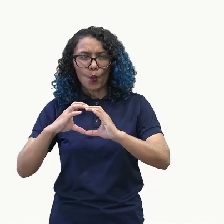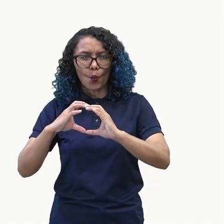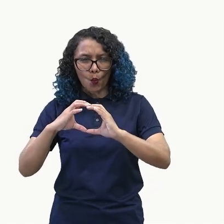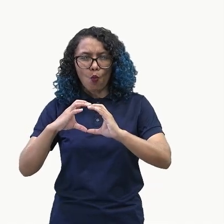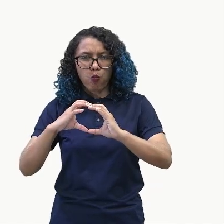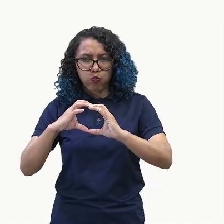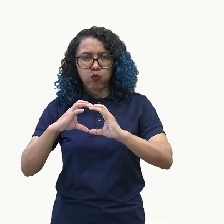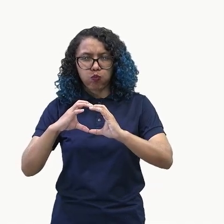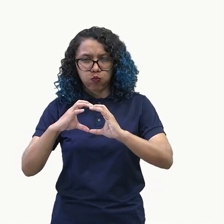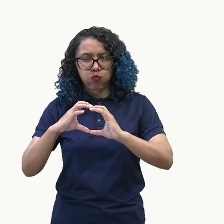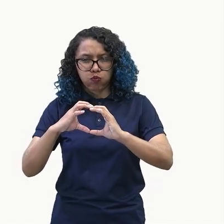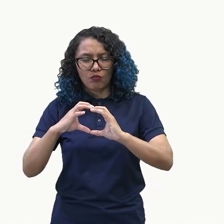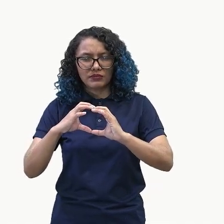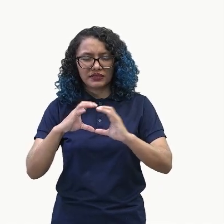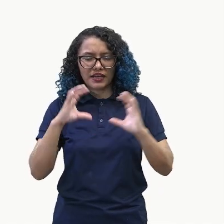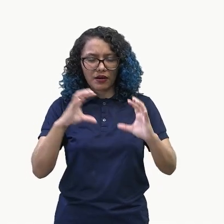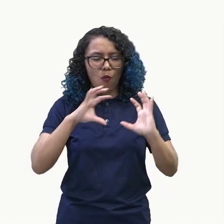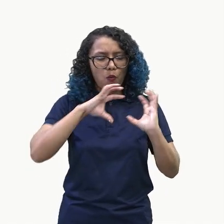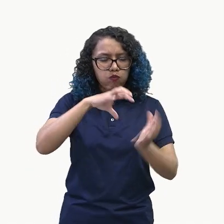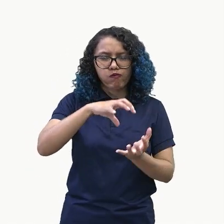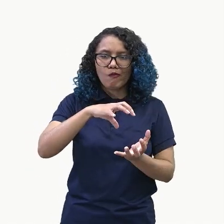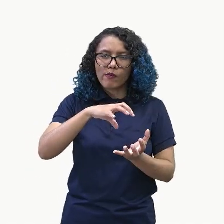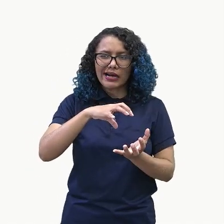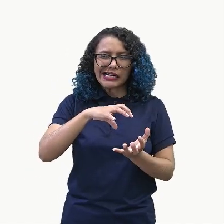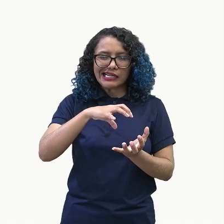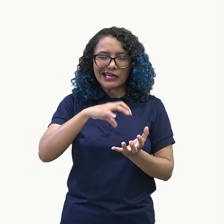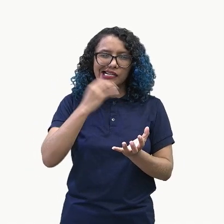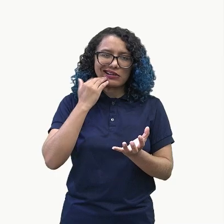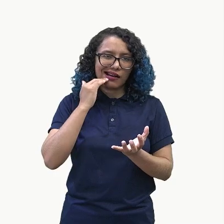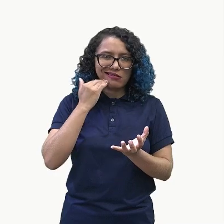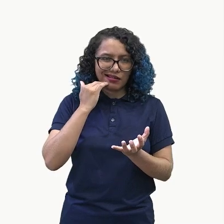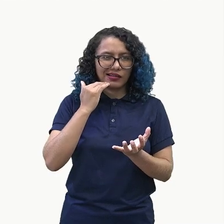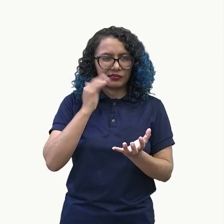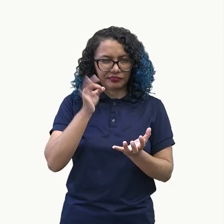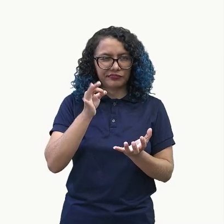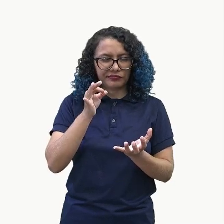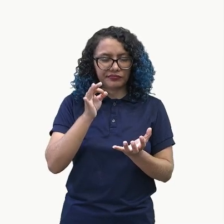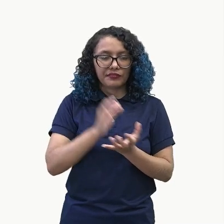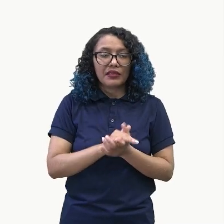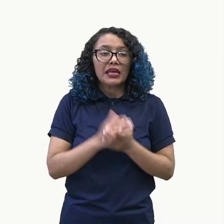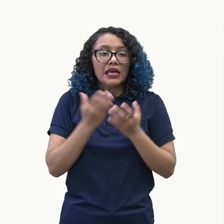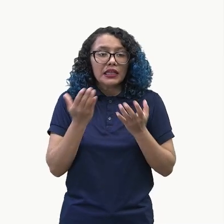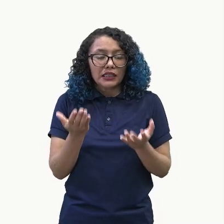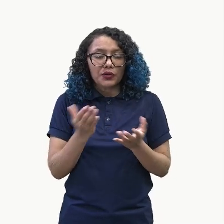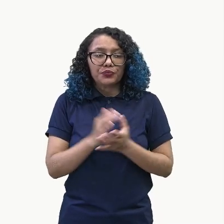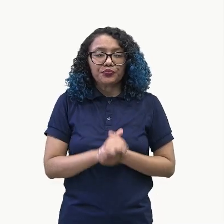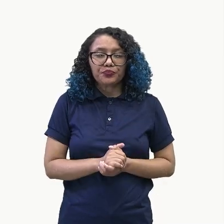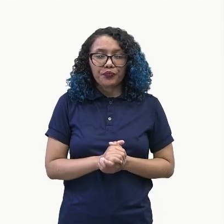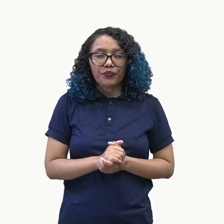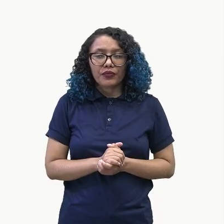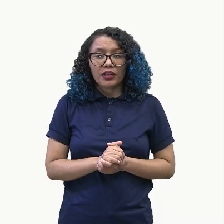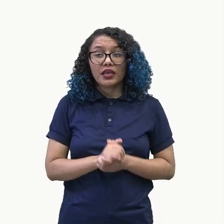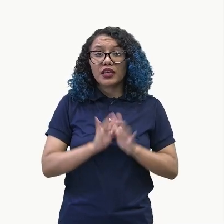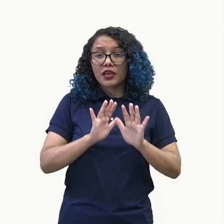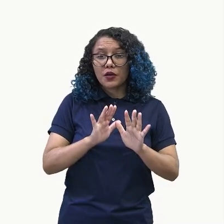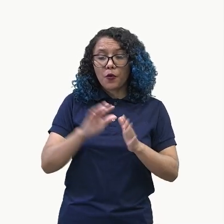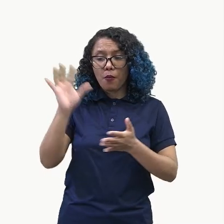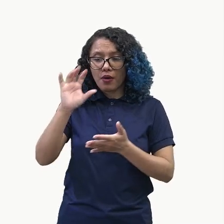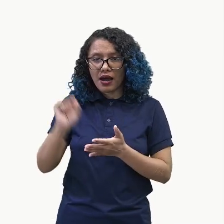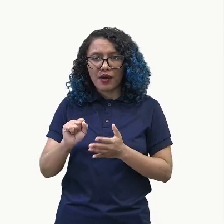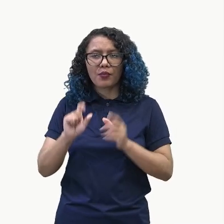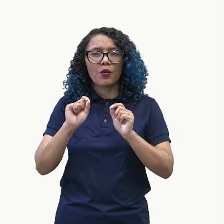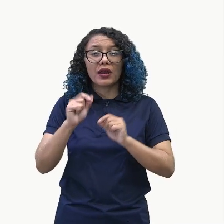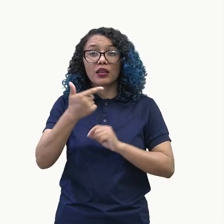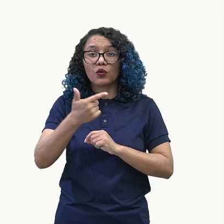É uma esfera imperfeita com polos achatados. E os mapas, eles estão numa superfície plana, né? E